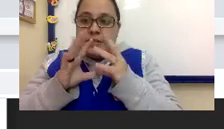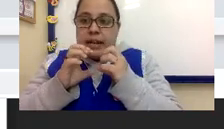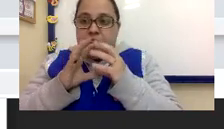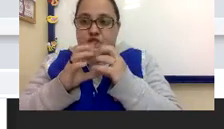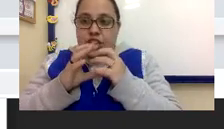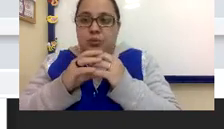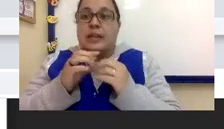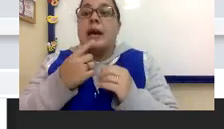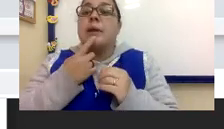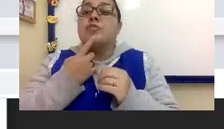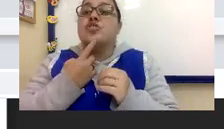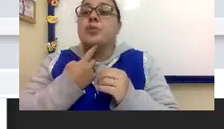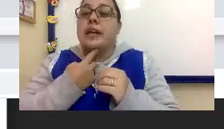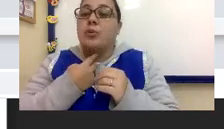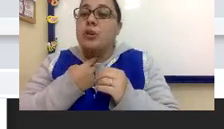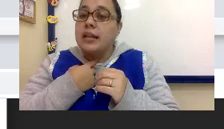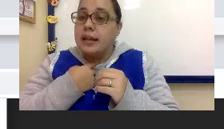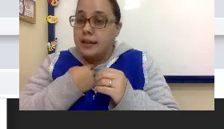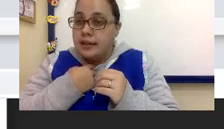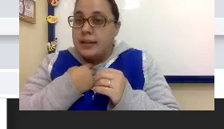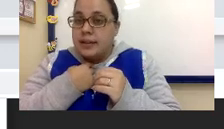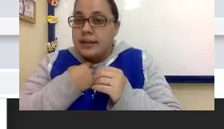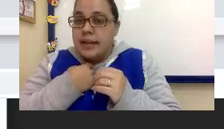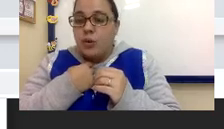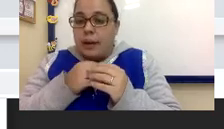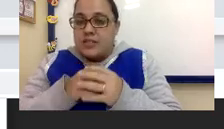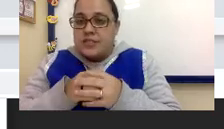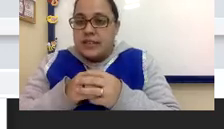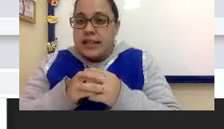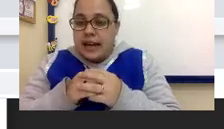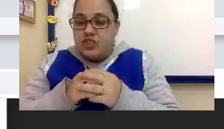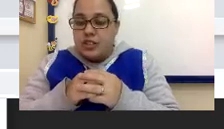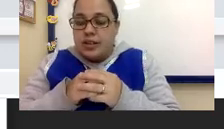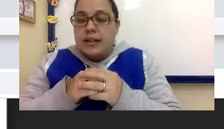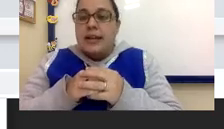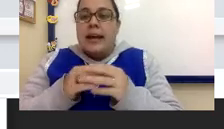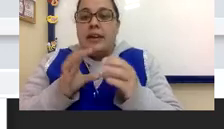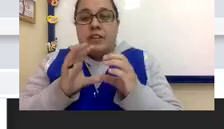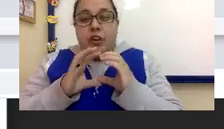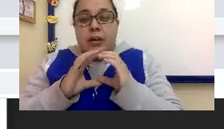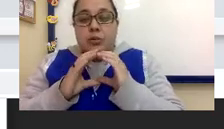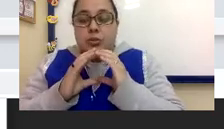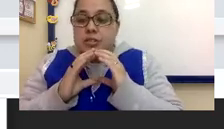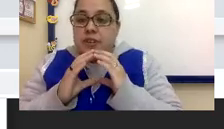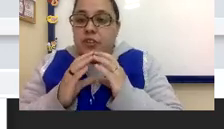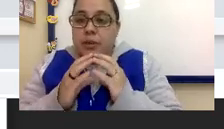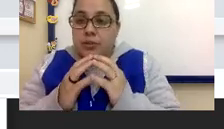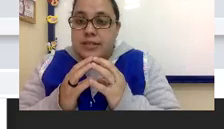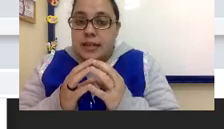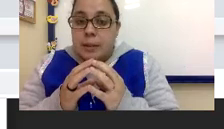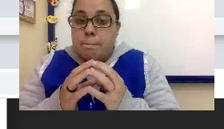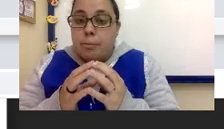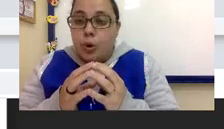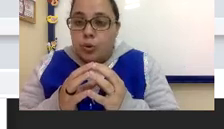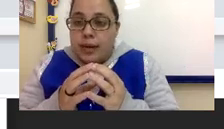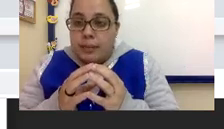pequenininho, esmagadinho, que é para a gente poder engolir, né, com mais facilidade. Vai formando tudo isso, vai formando